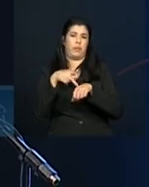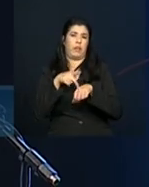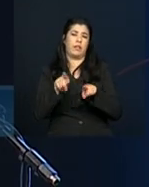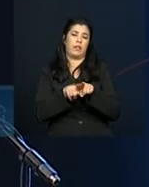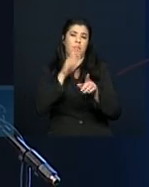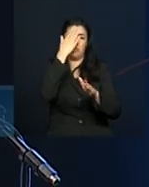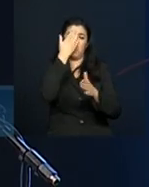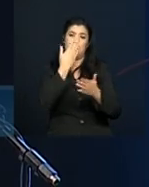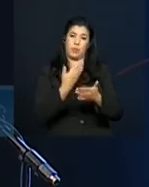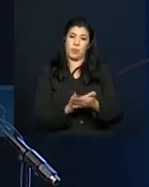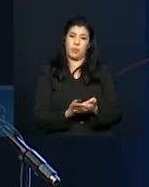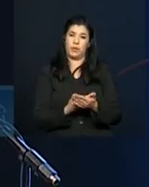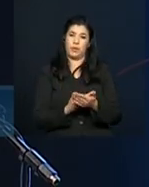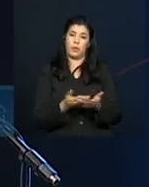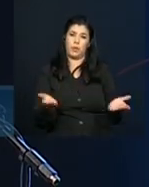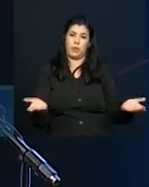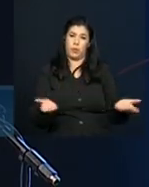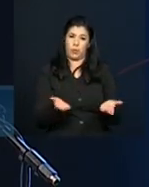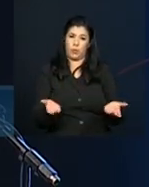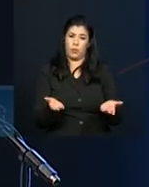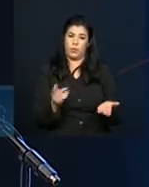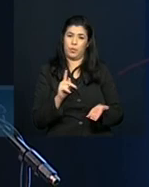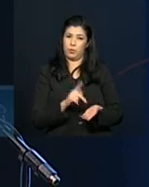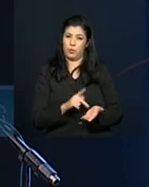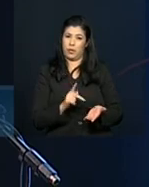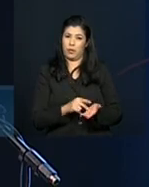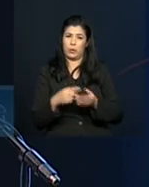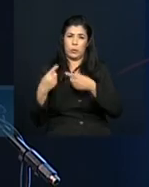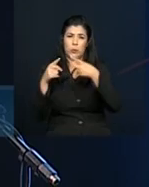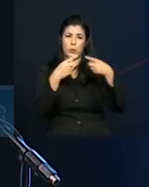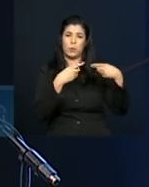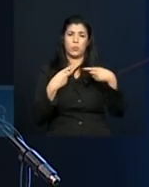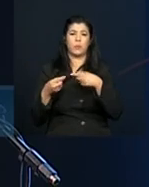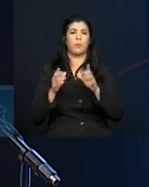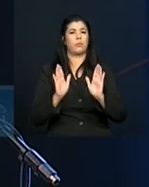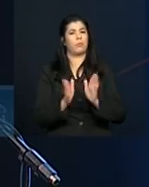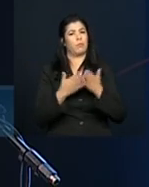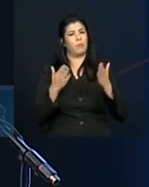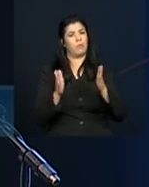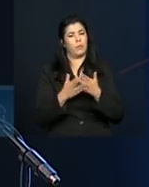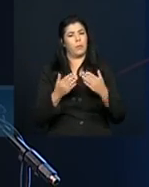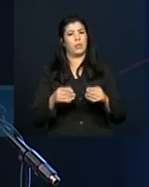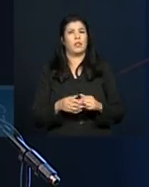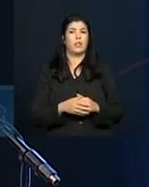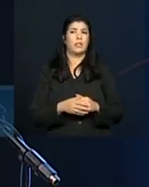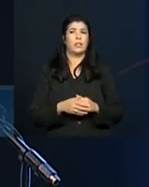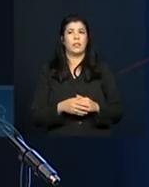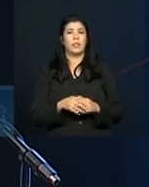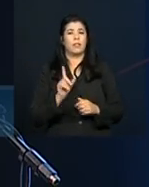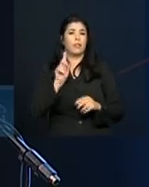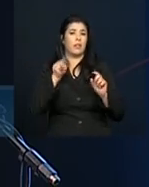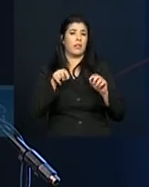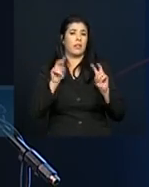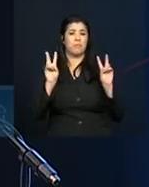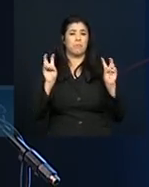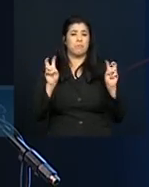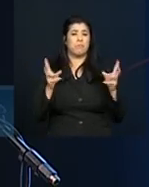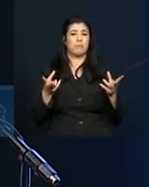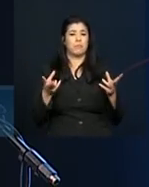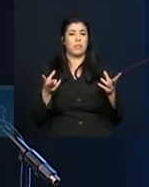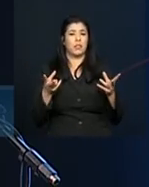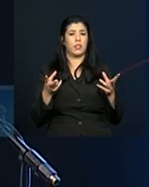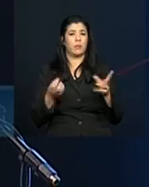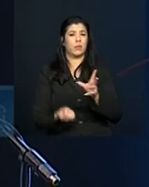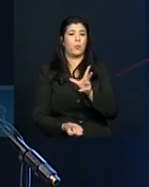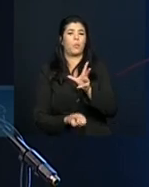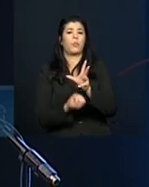acho que, hoje em dia, essa discussão de pobreza, ela acaba sendo um produto